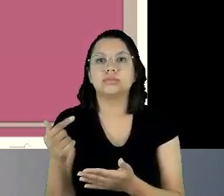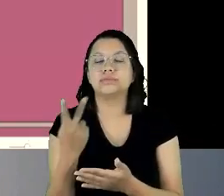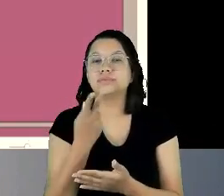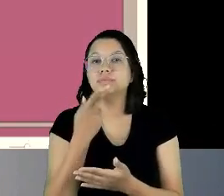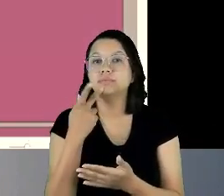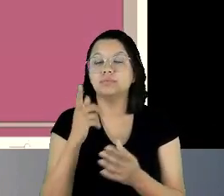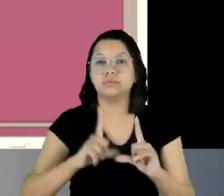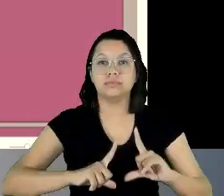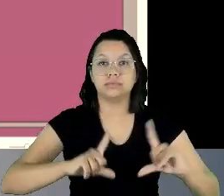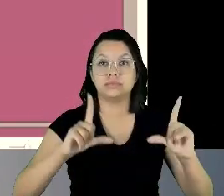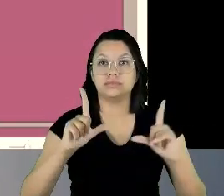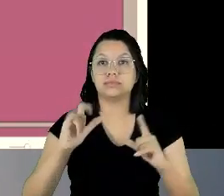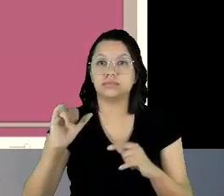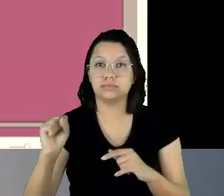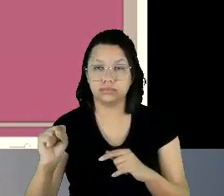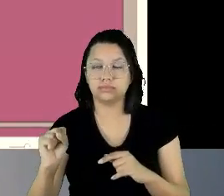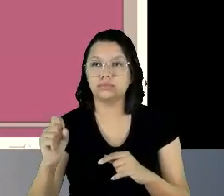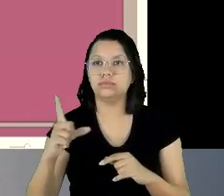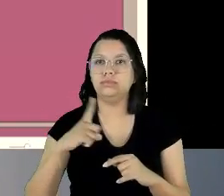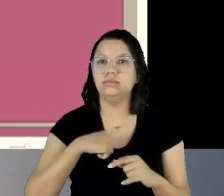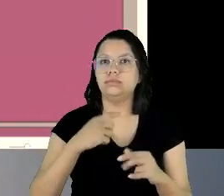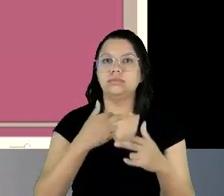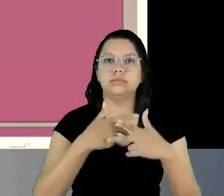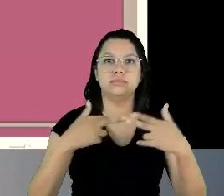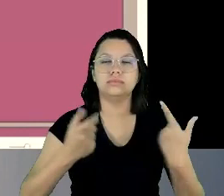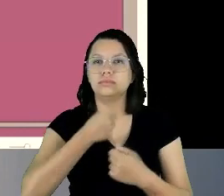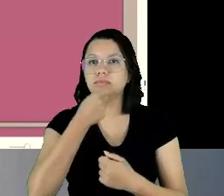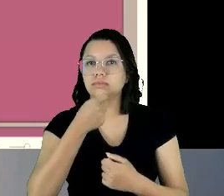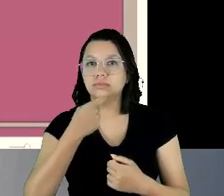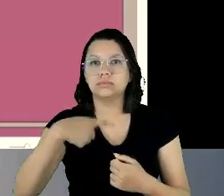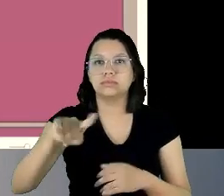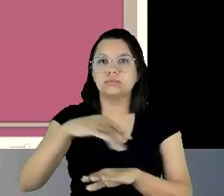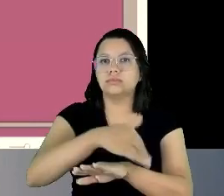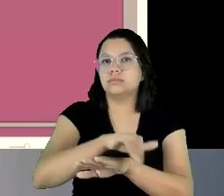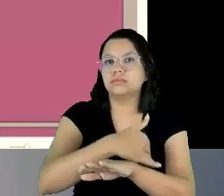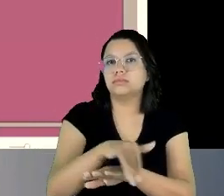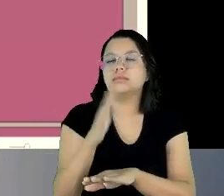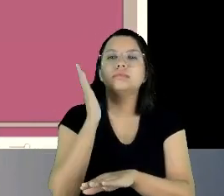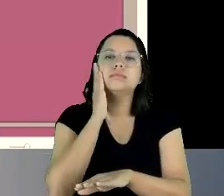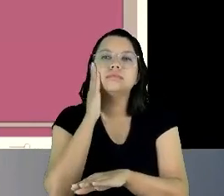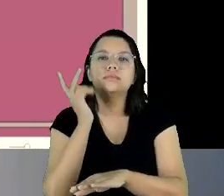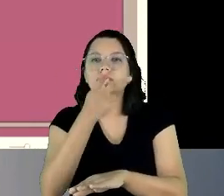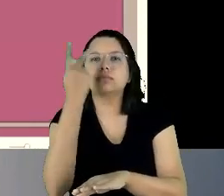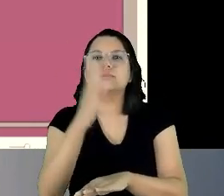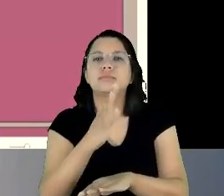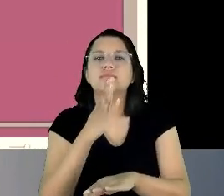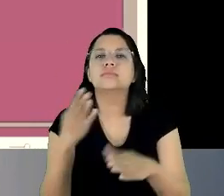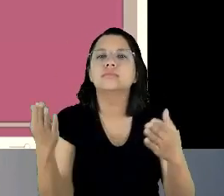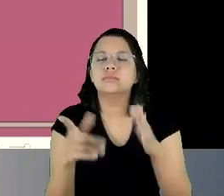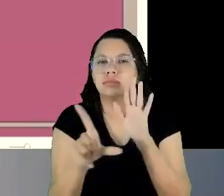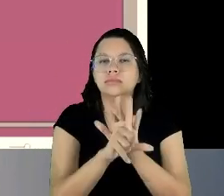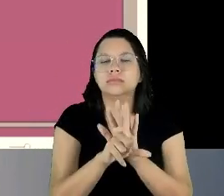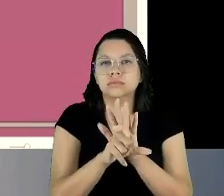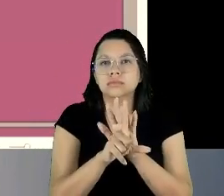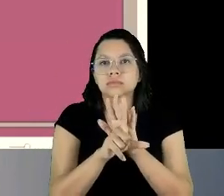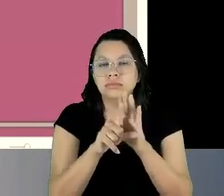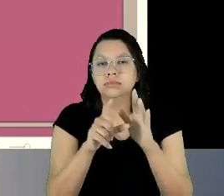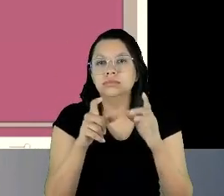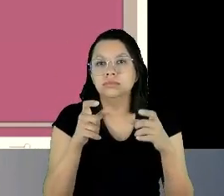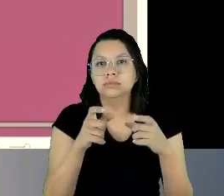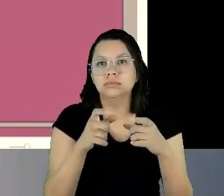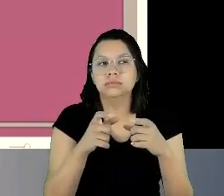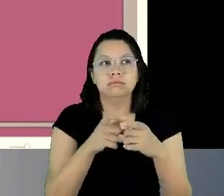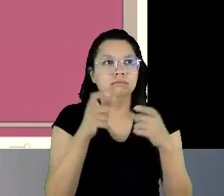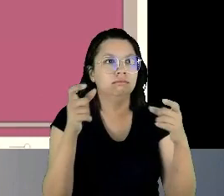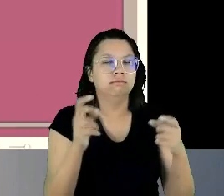página, várias pessoas, várias matérias, jornalistas foram às ruas para saber se as pessoas conhecem essa lei e quase